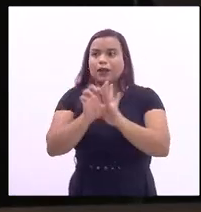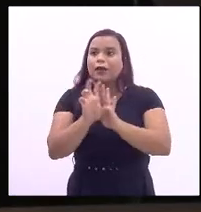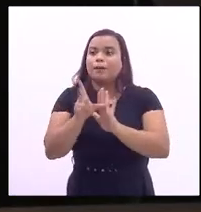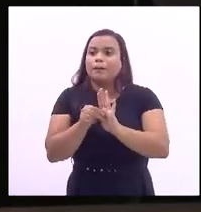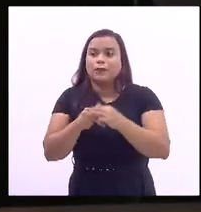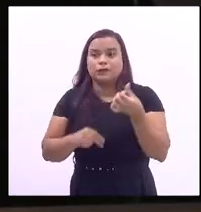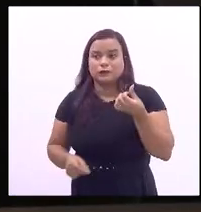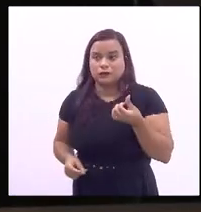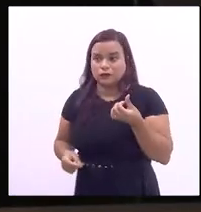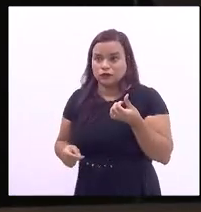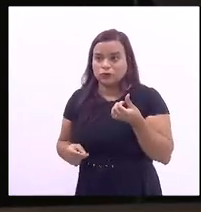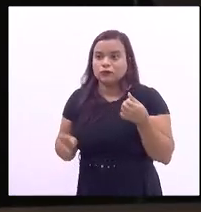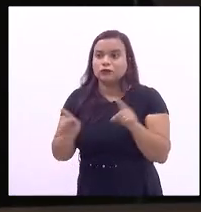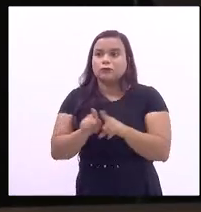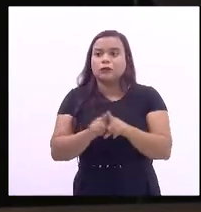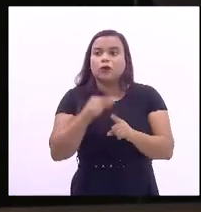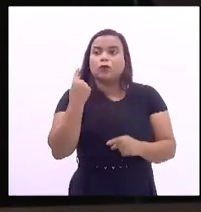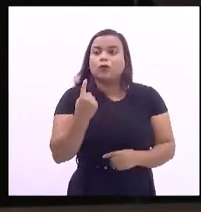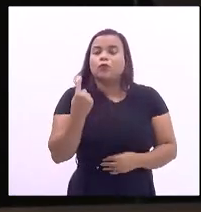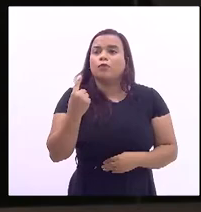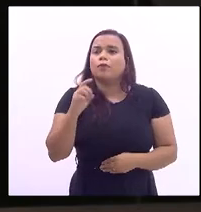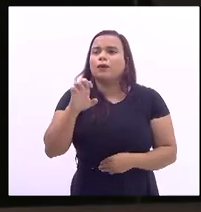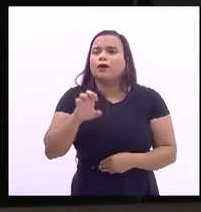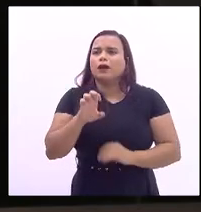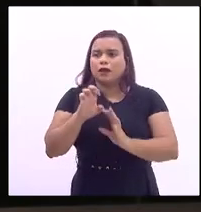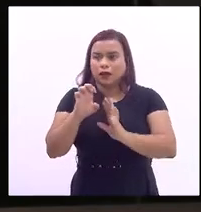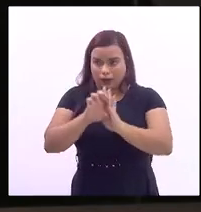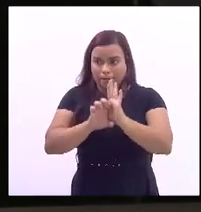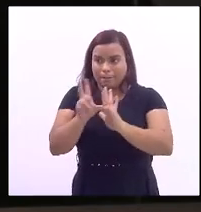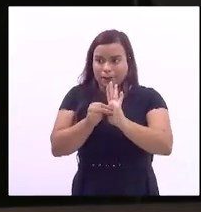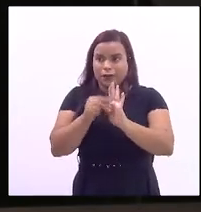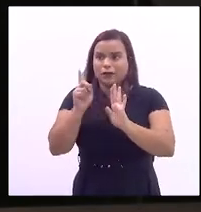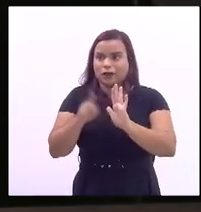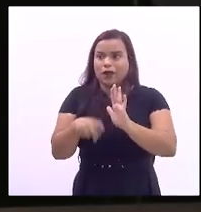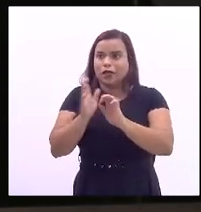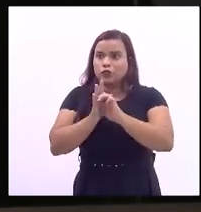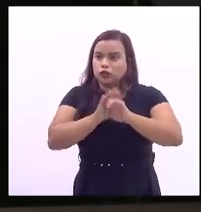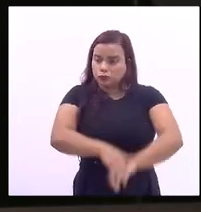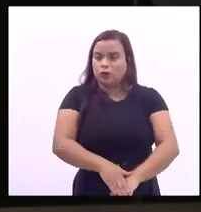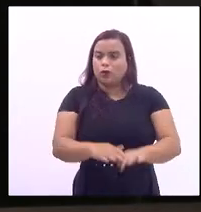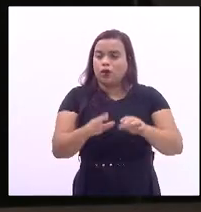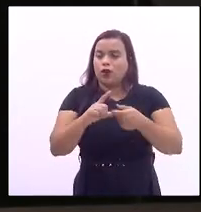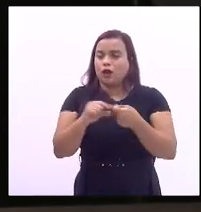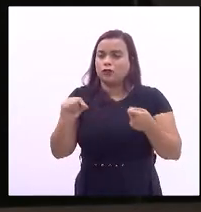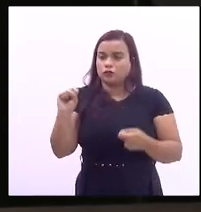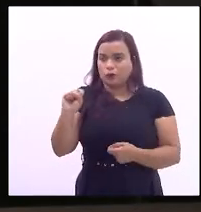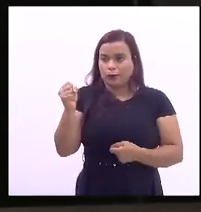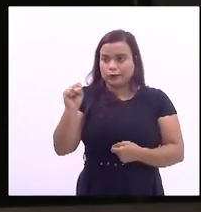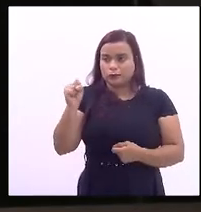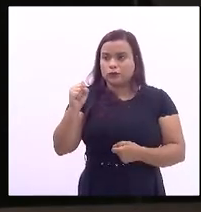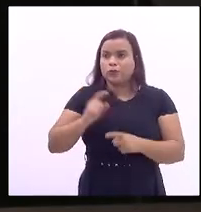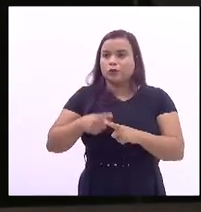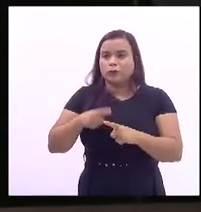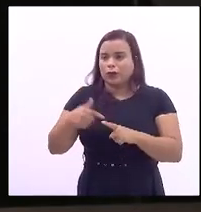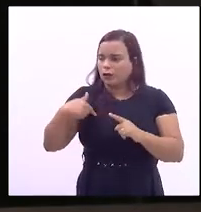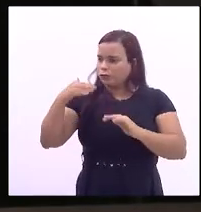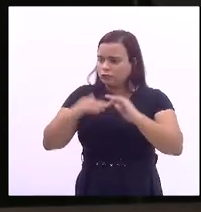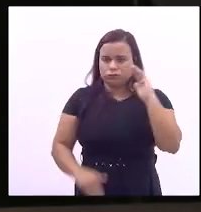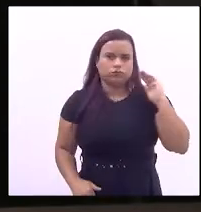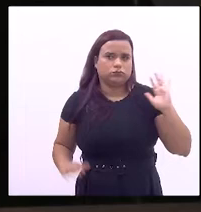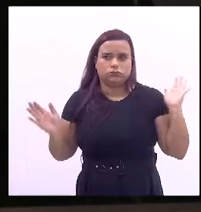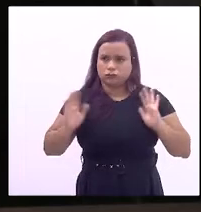emendas e uma delas é suprimir o Art eu tava porque não concordo com a possibilidade